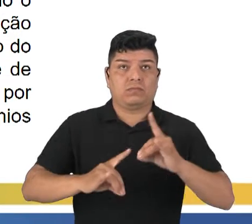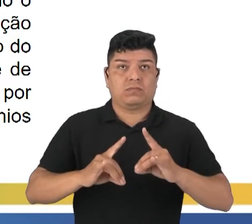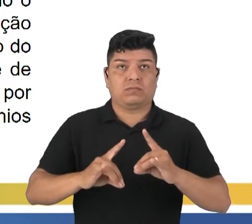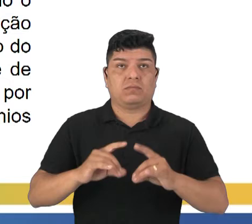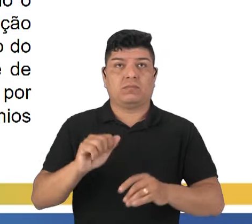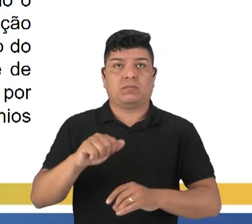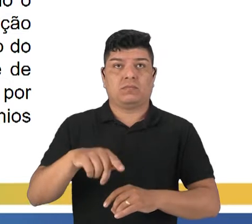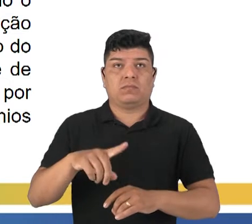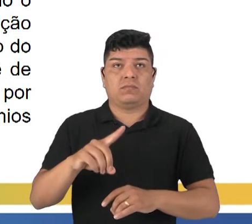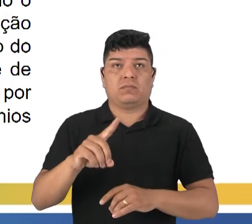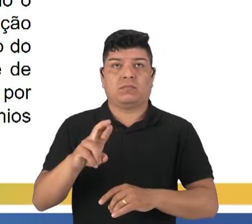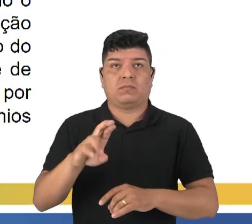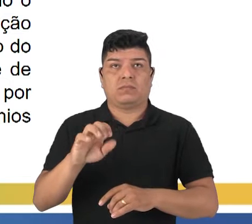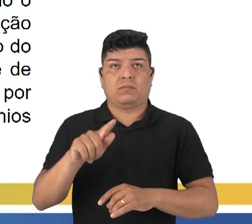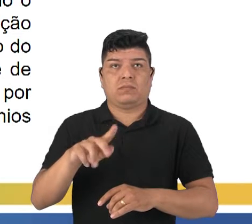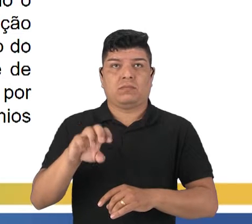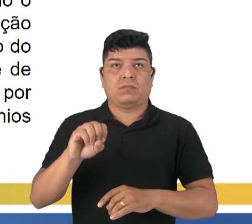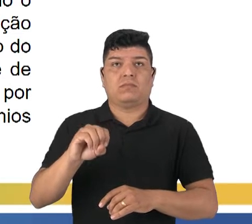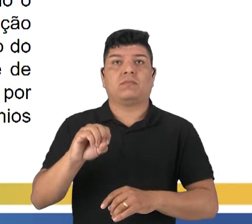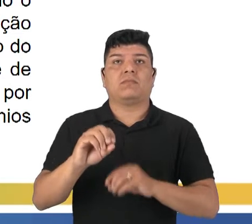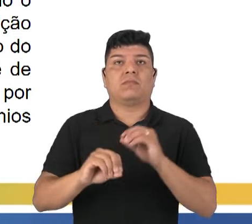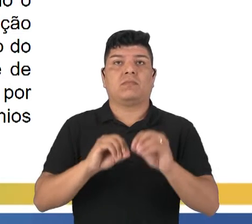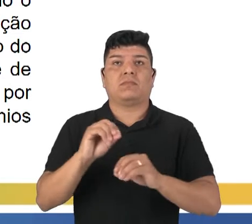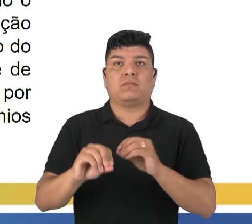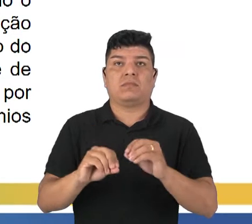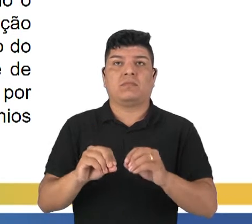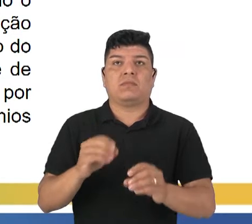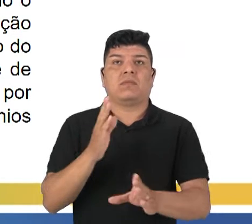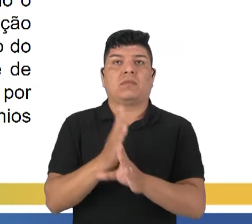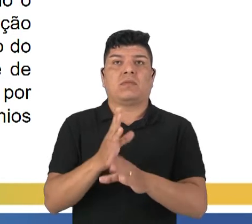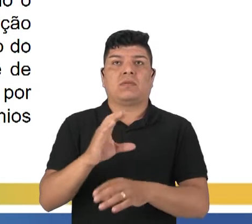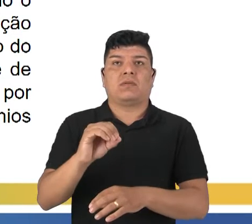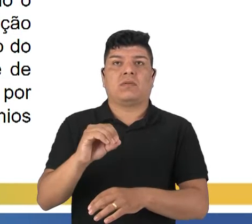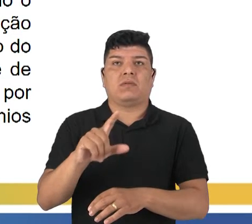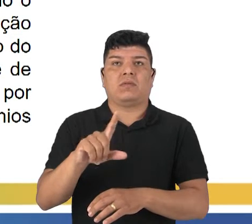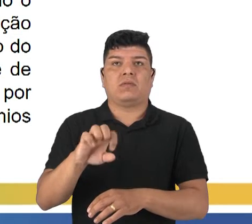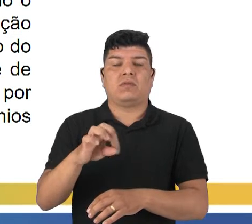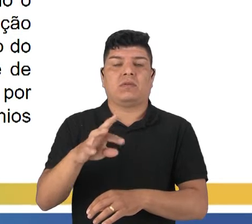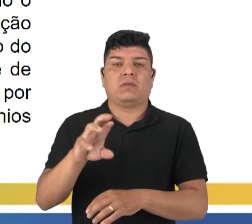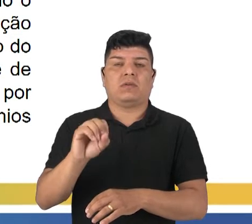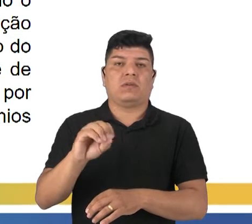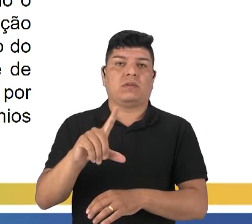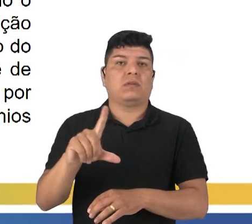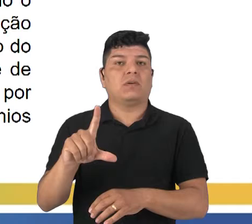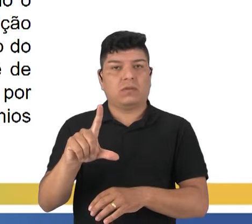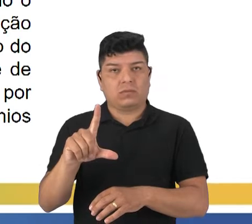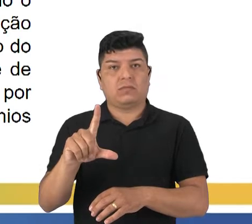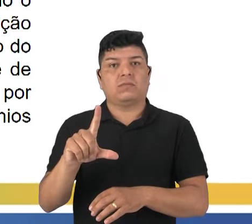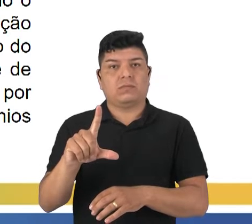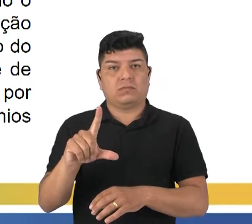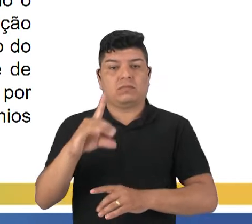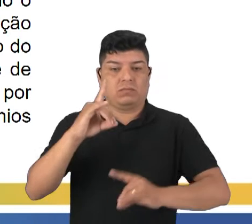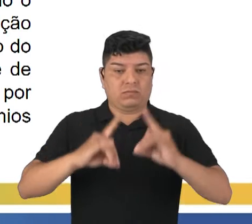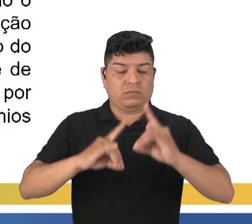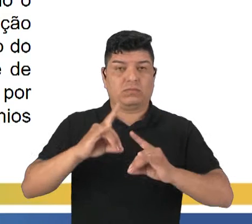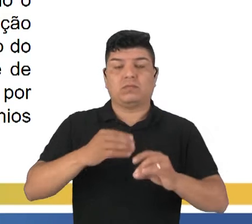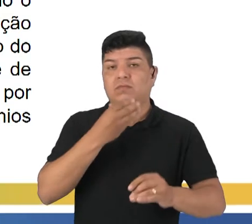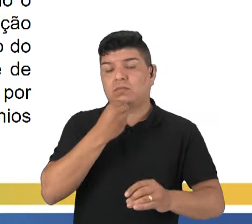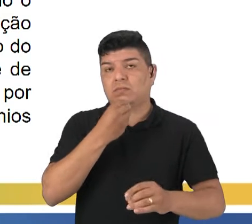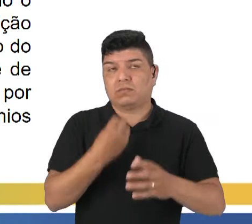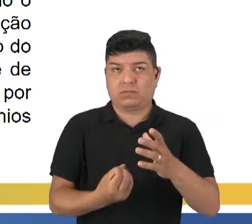são esteroides derivados do colesterol. Então, esses hormônios masculinos, eles são derivados do